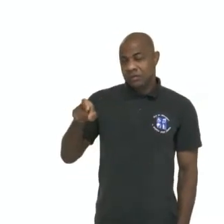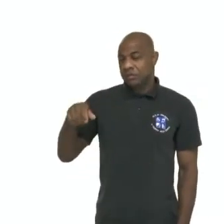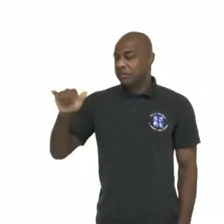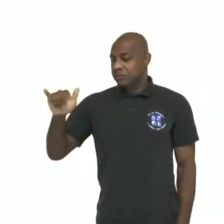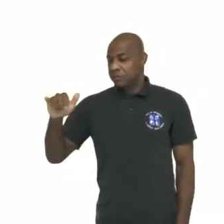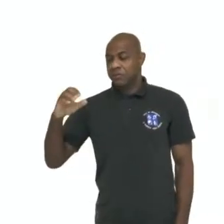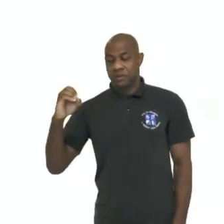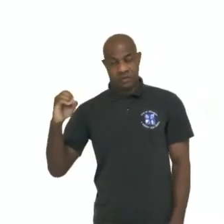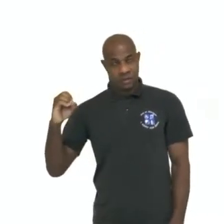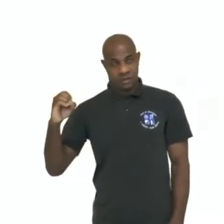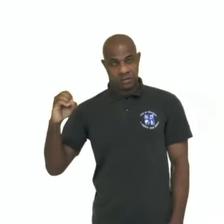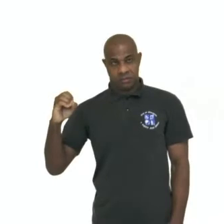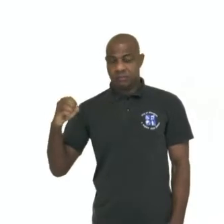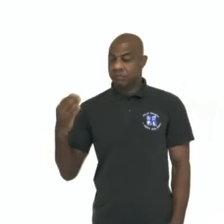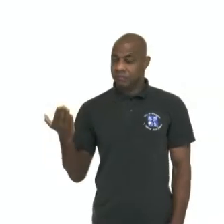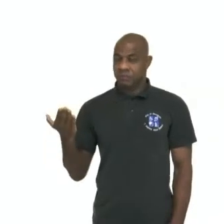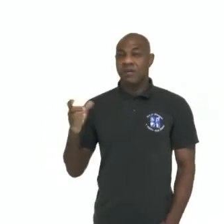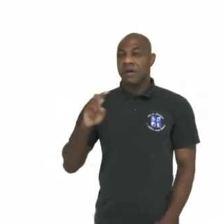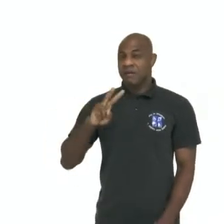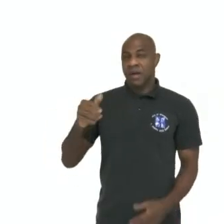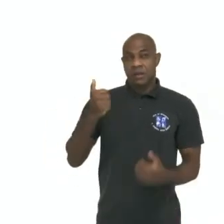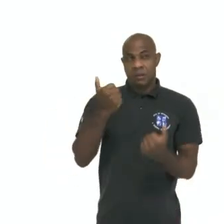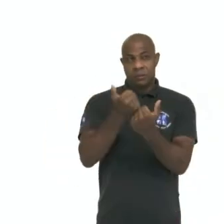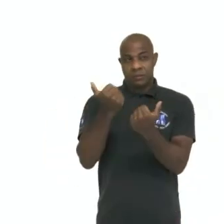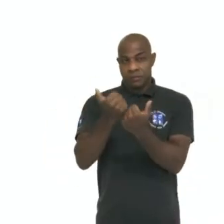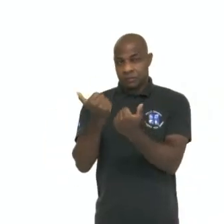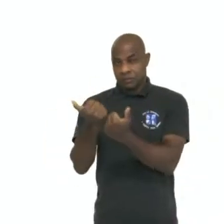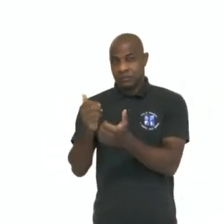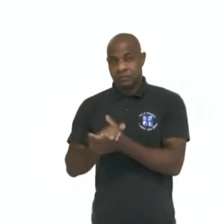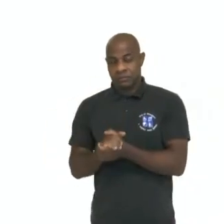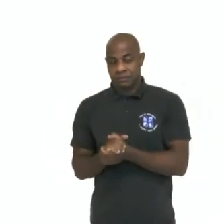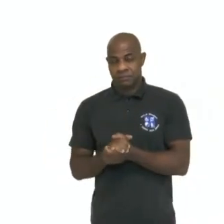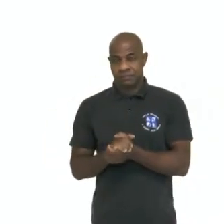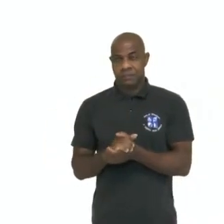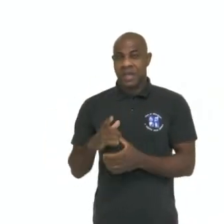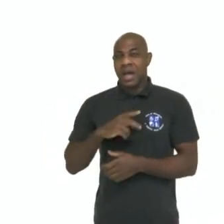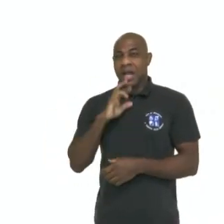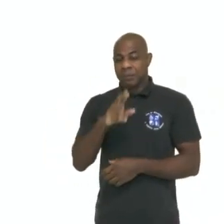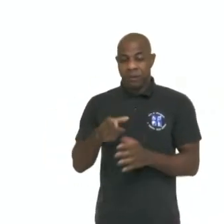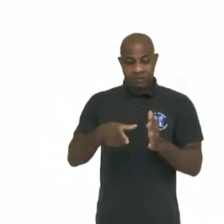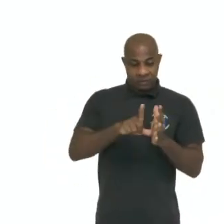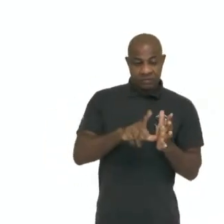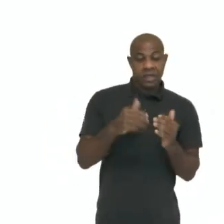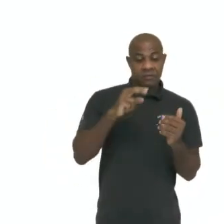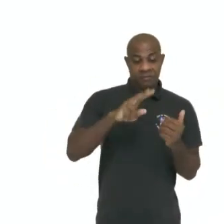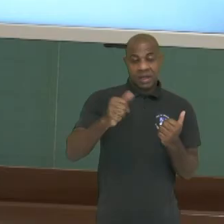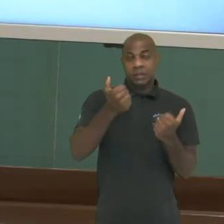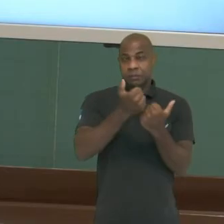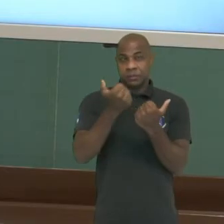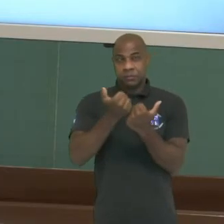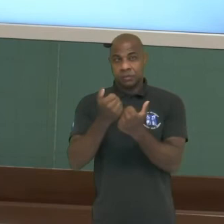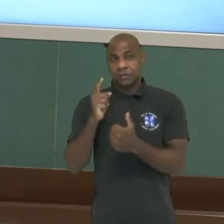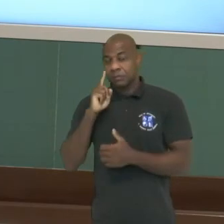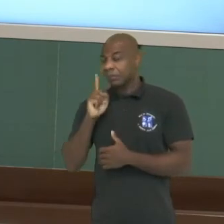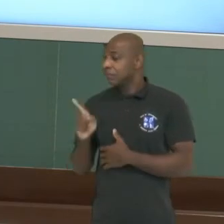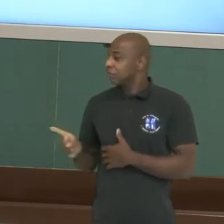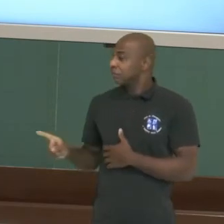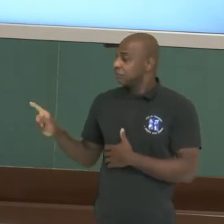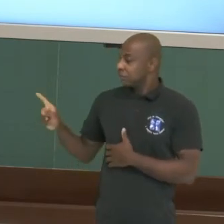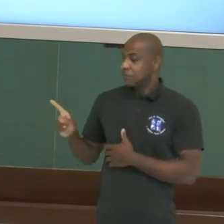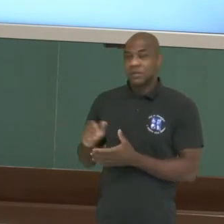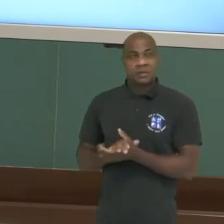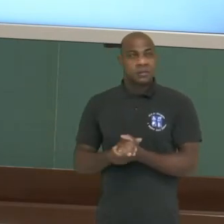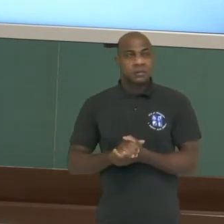vale 0. Então, vamos substituir na nossa equação exatamente isso. No lugar do y, eu sei que